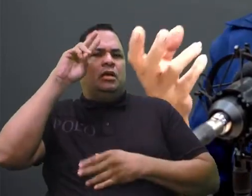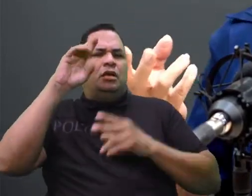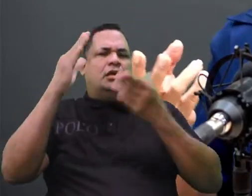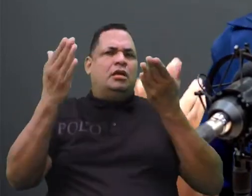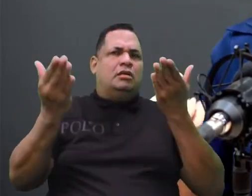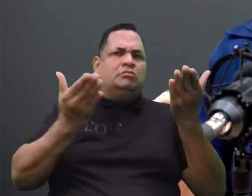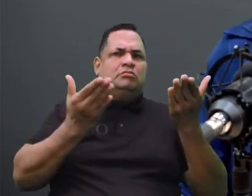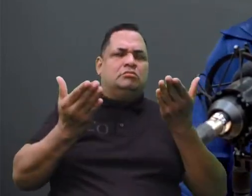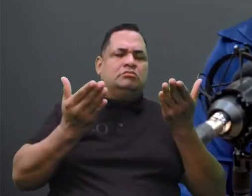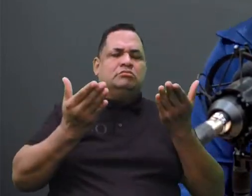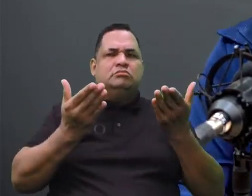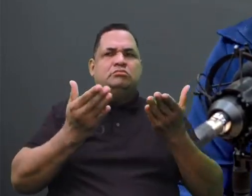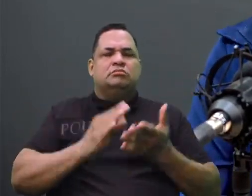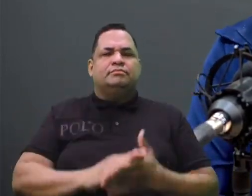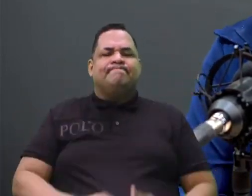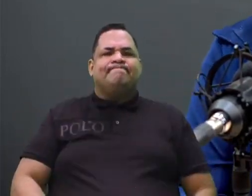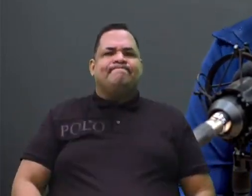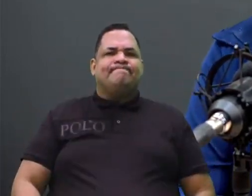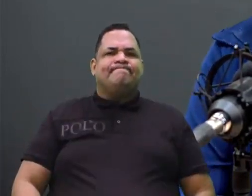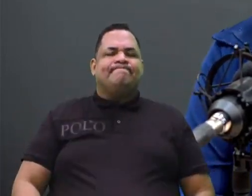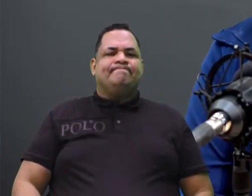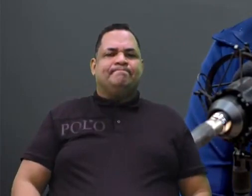conforme vou falando.